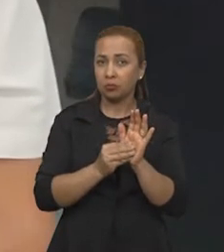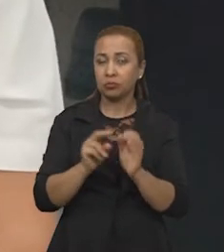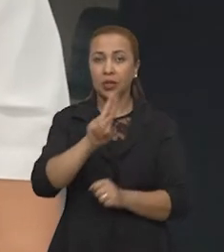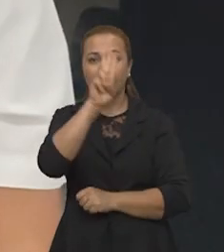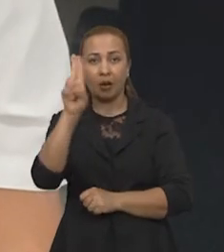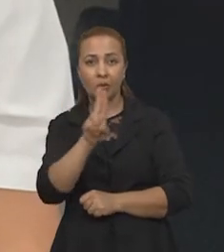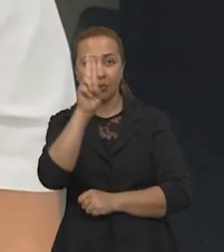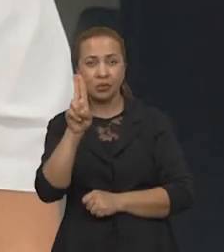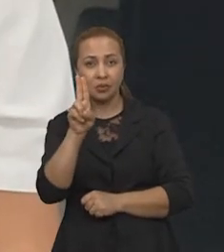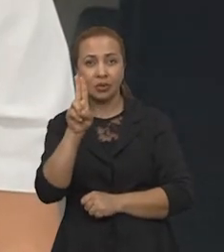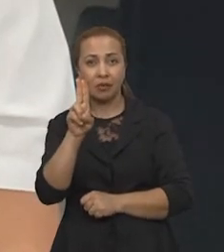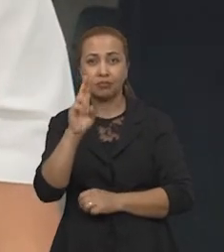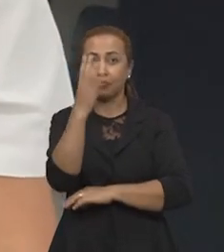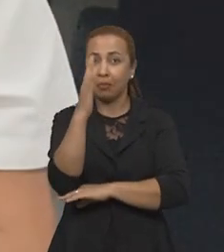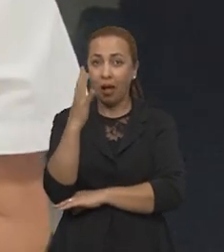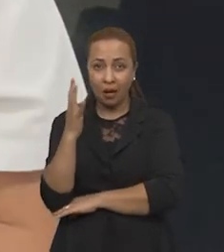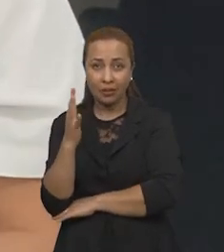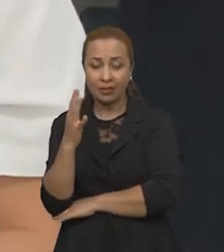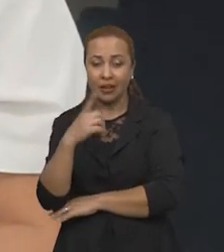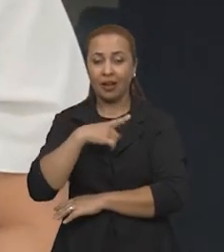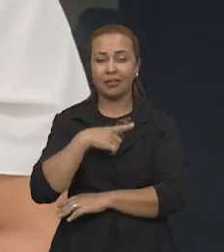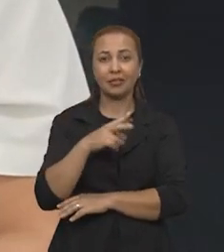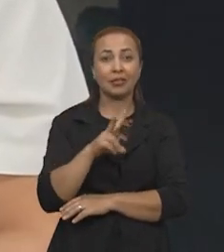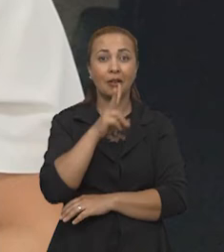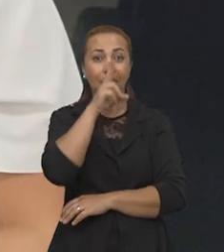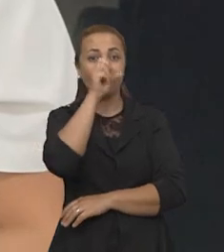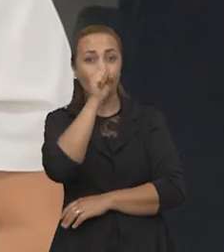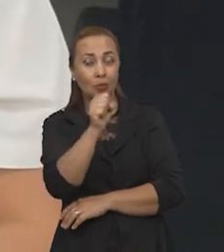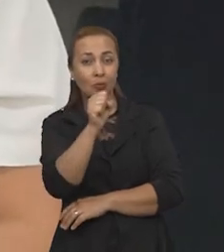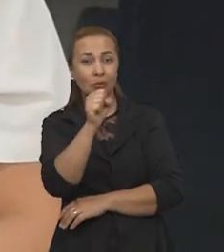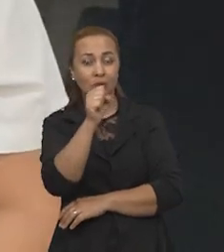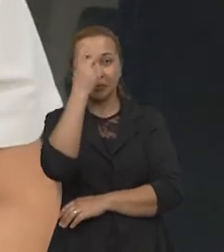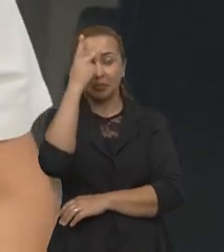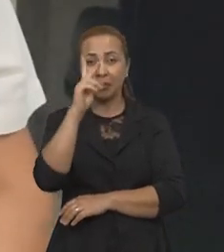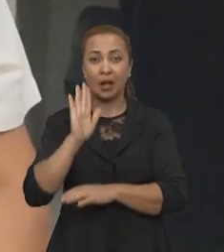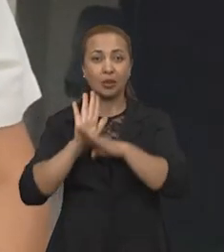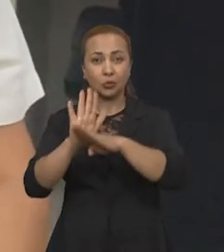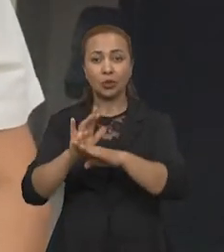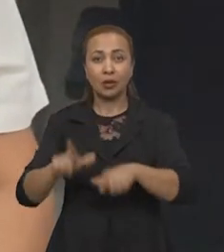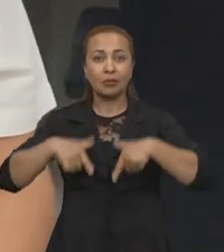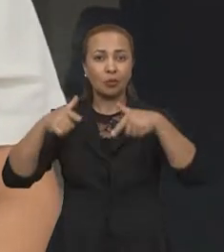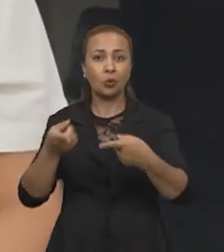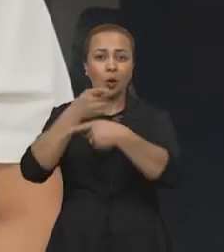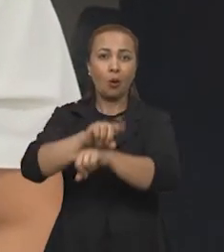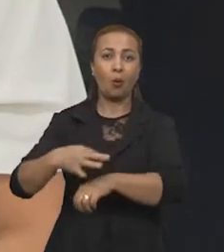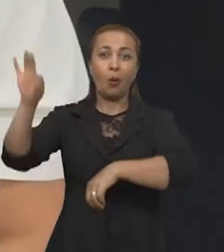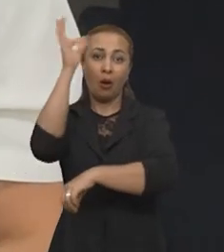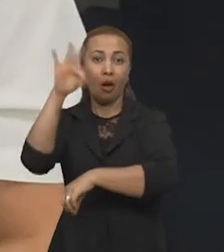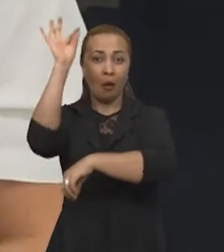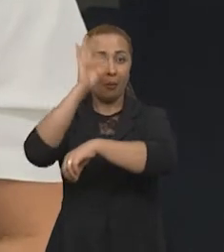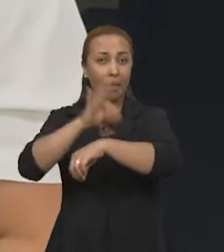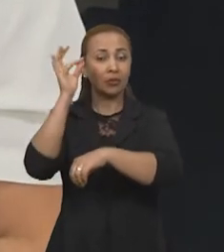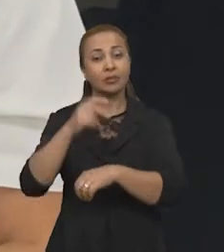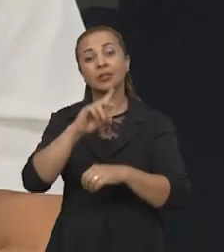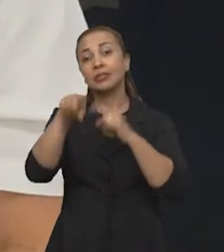É utilizar plantas que têm potencial inseticida, para então nós levarmos essas plantas